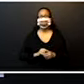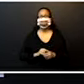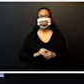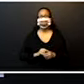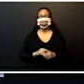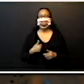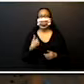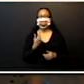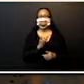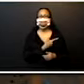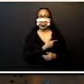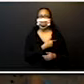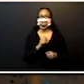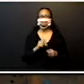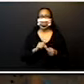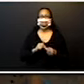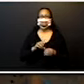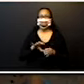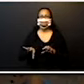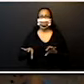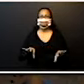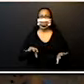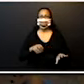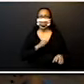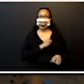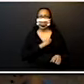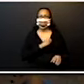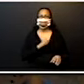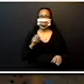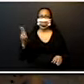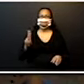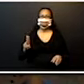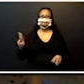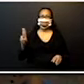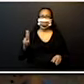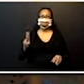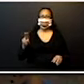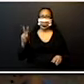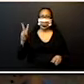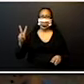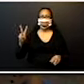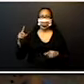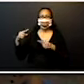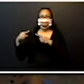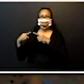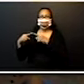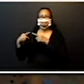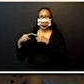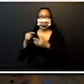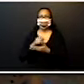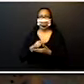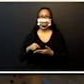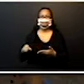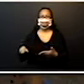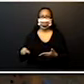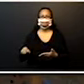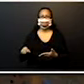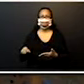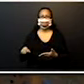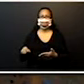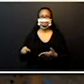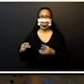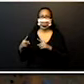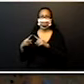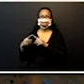Nós vamos fazer a decomposição e vamos usar os dois tipos de escrita. Mas, professora, é para